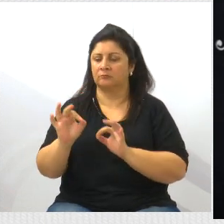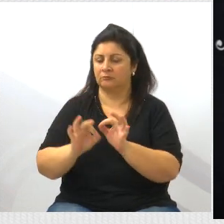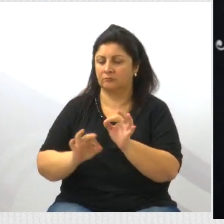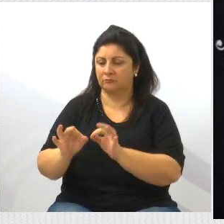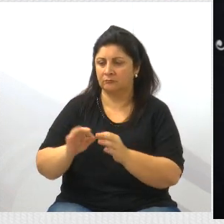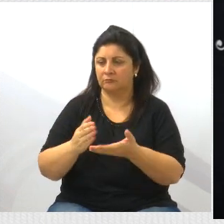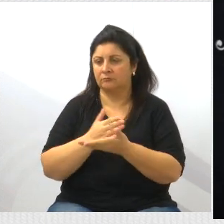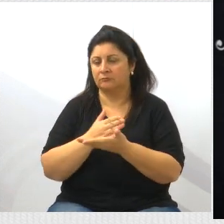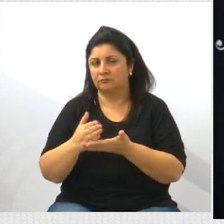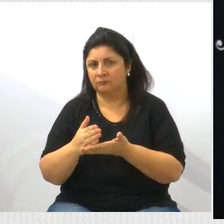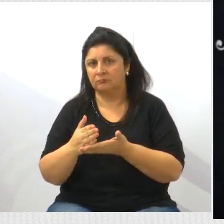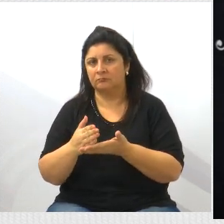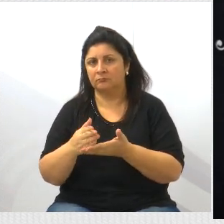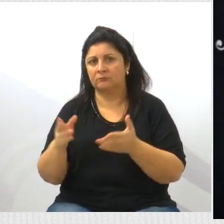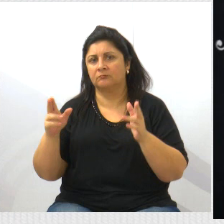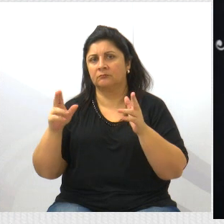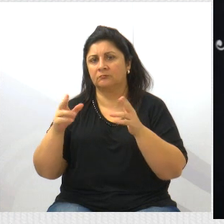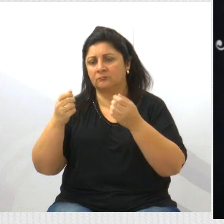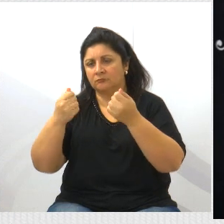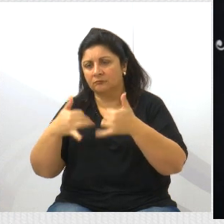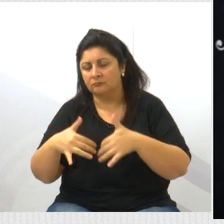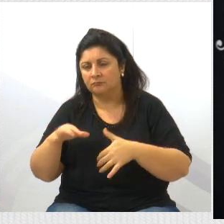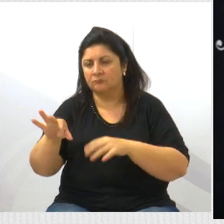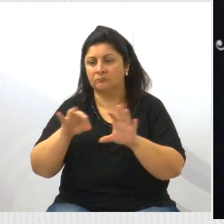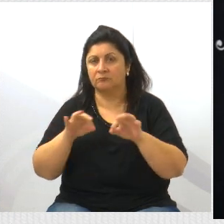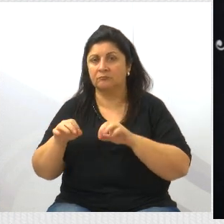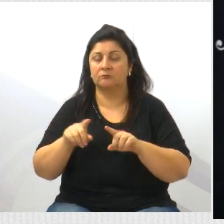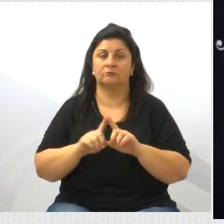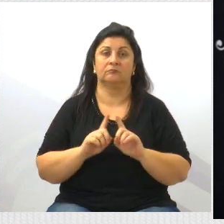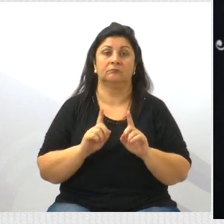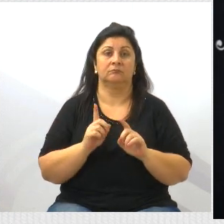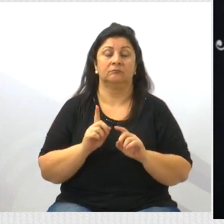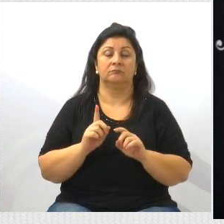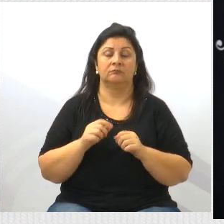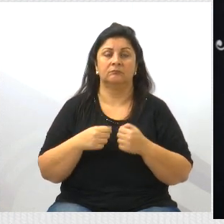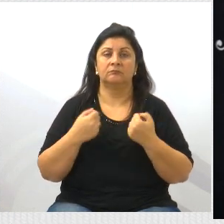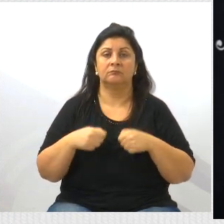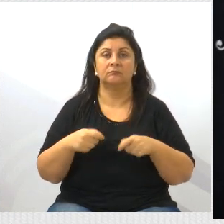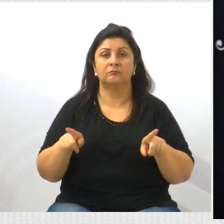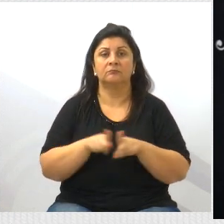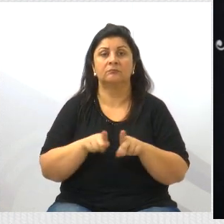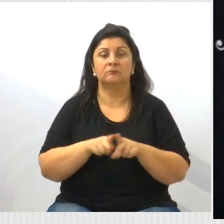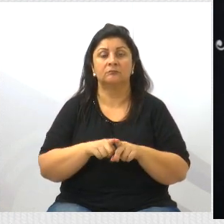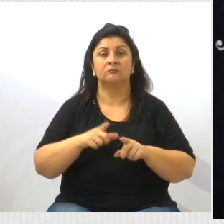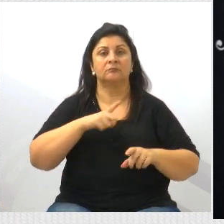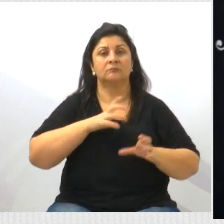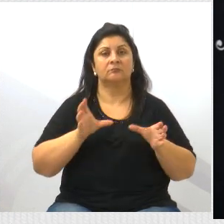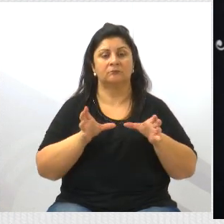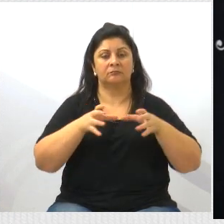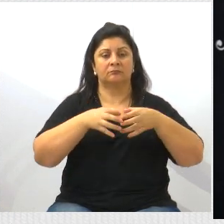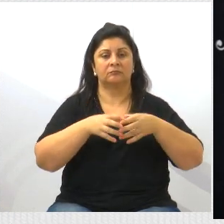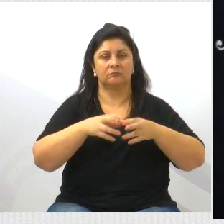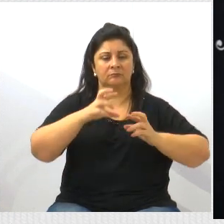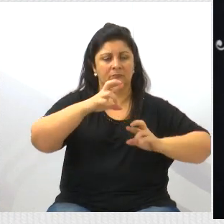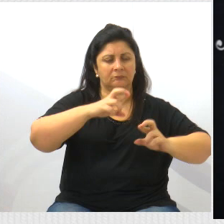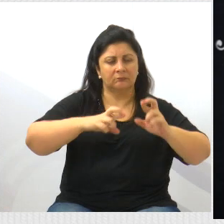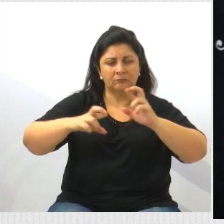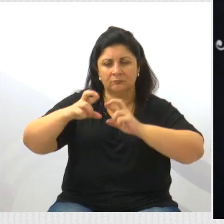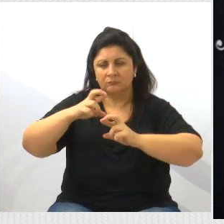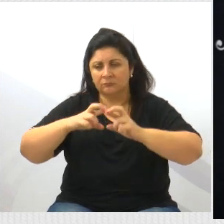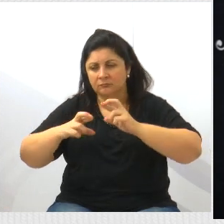as questões, decidir e não, vai ser dessa maneira. A gente precisa ter a equipe que vai monitorar, que